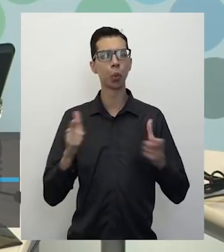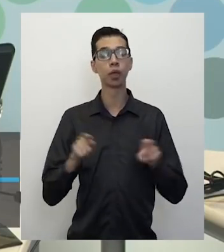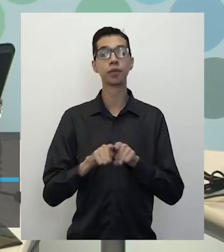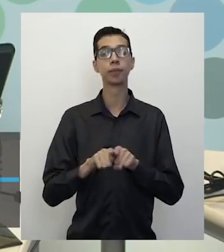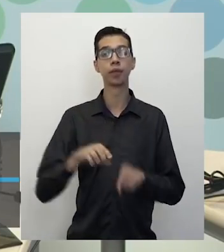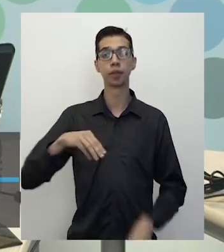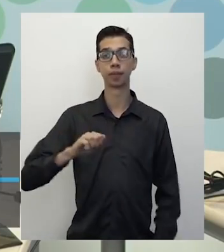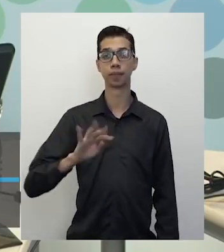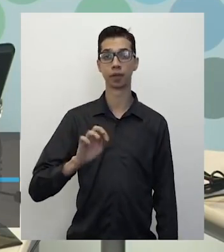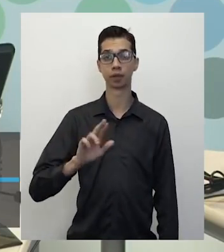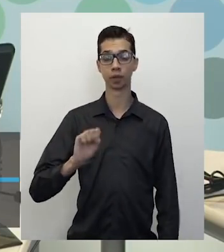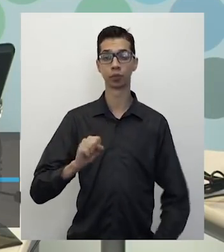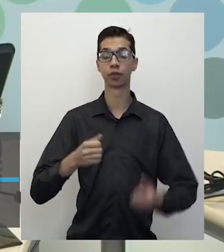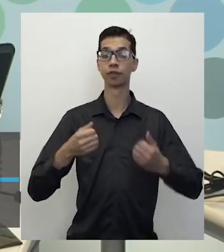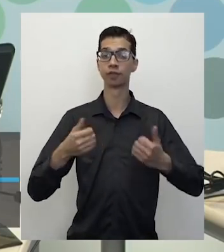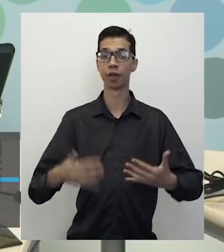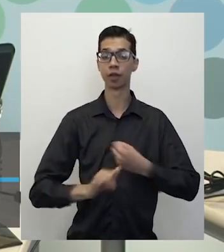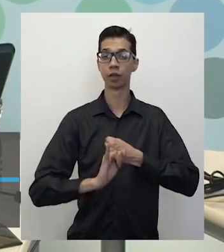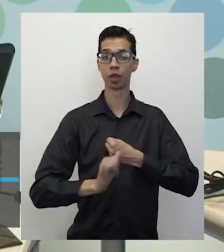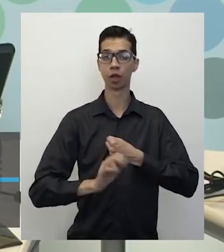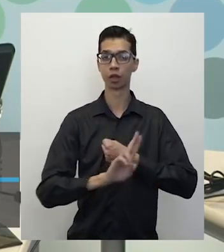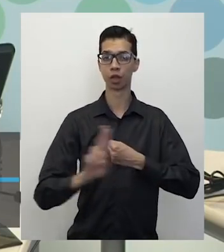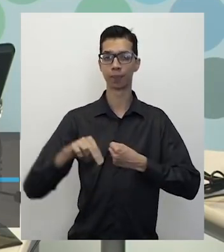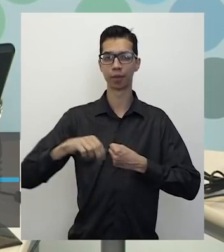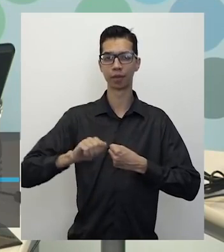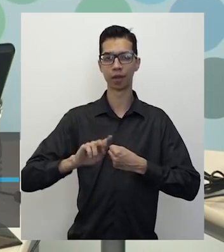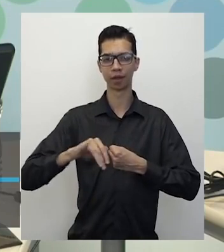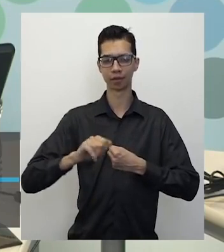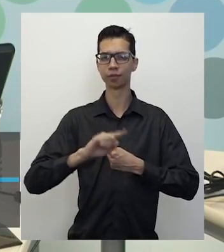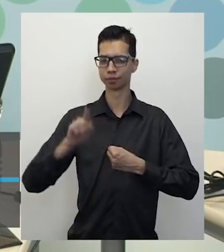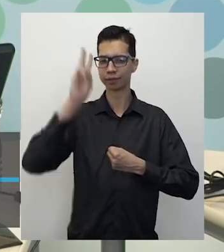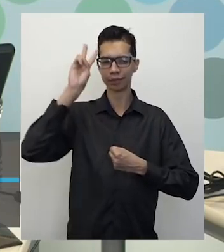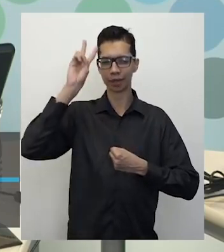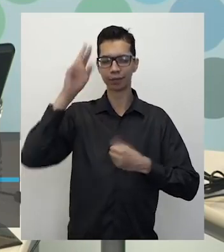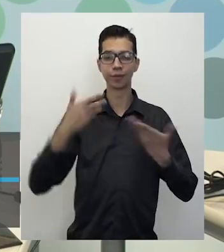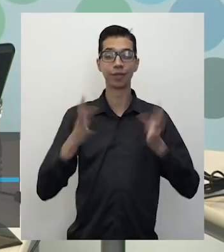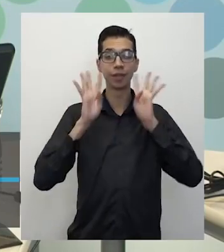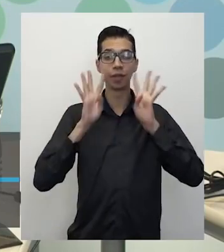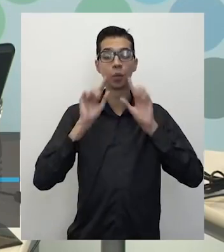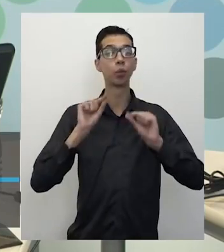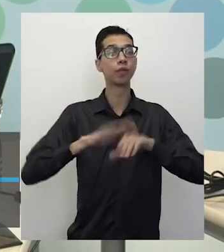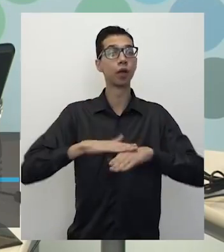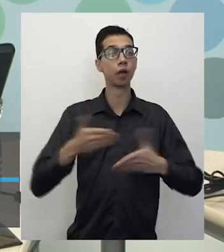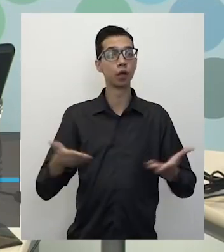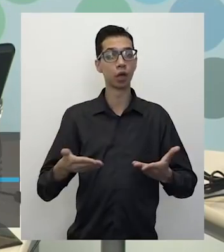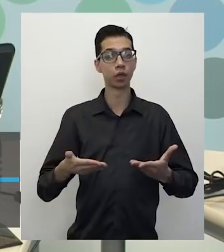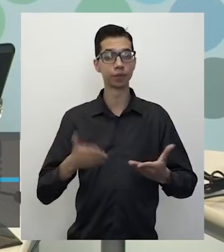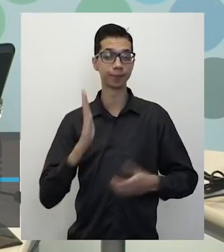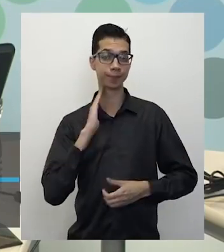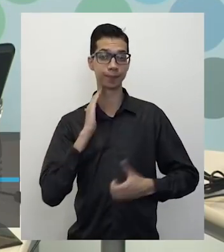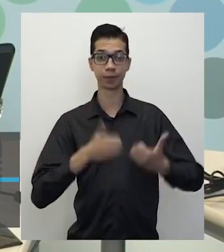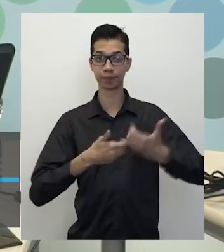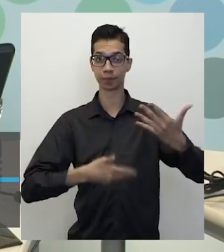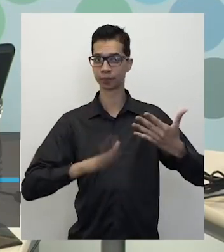de Nárnia, né? Então, vocês lembram. Legal. Aí, o que a gente vai fazer agora? O chat está fechado. A gente vai ouvir